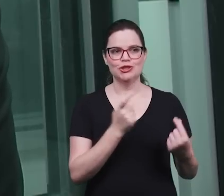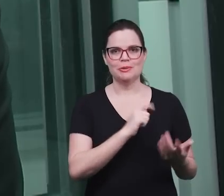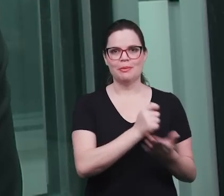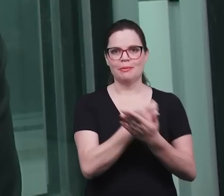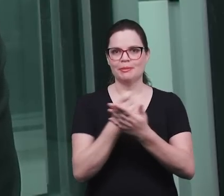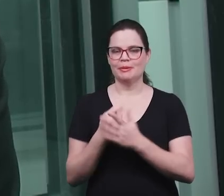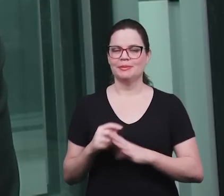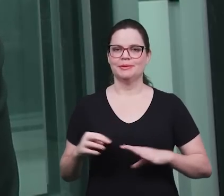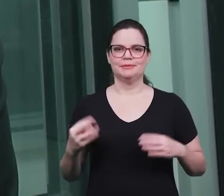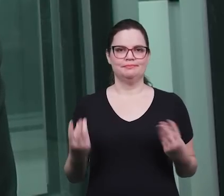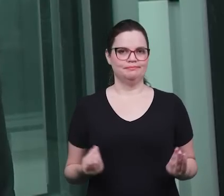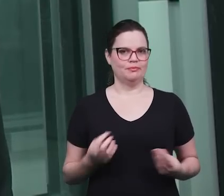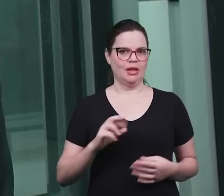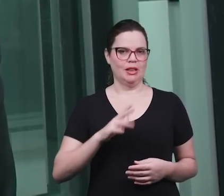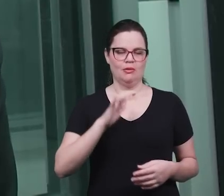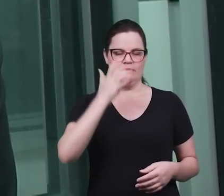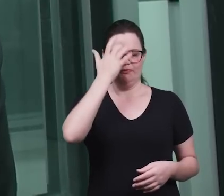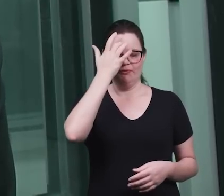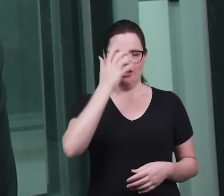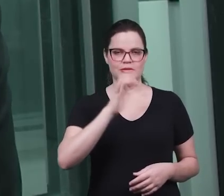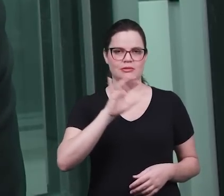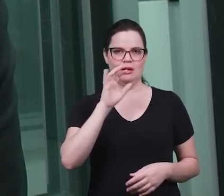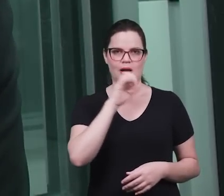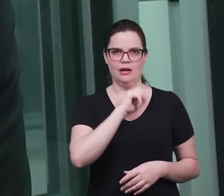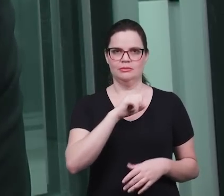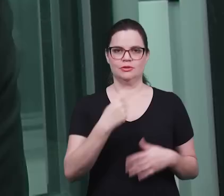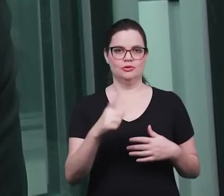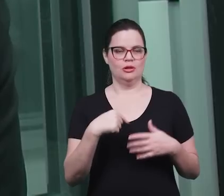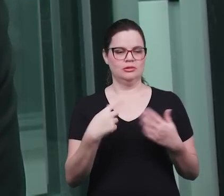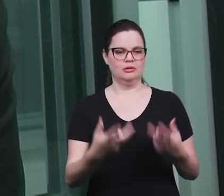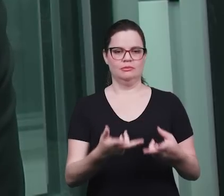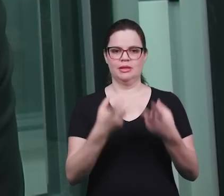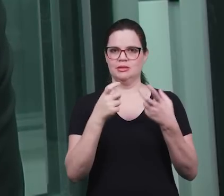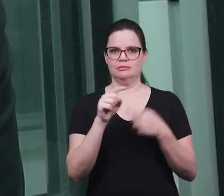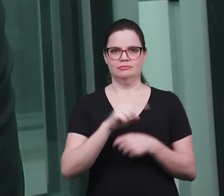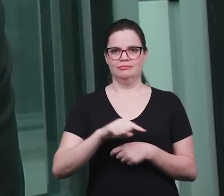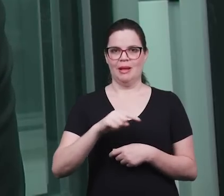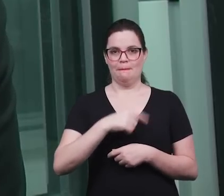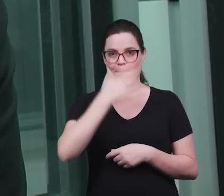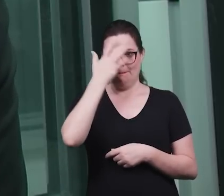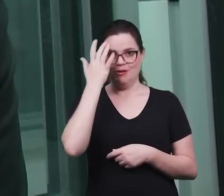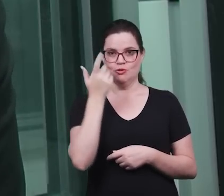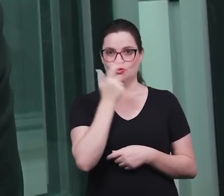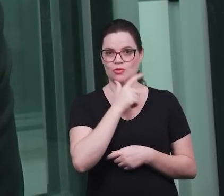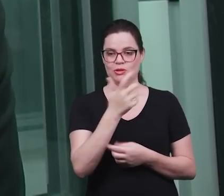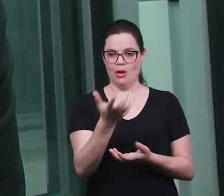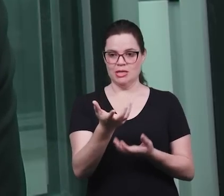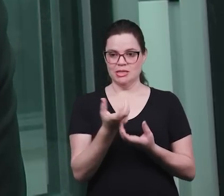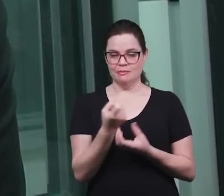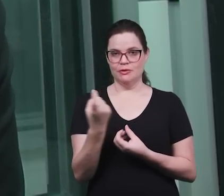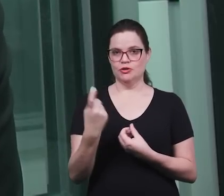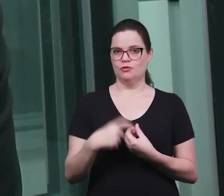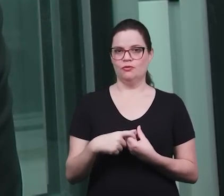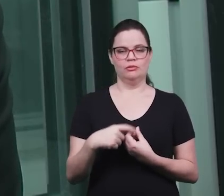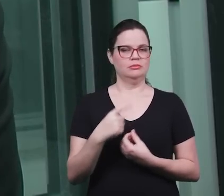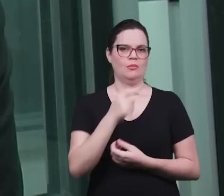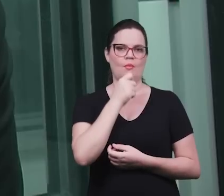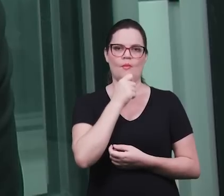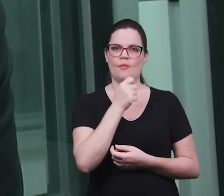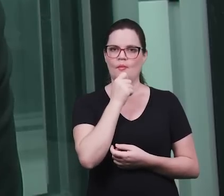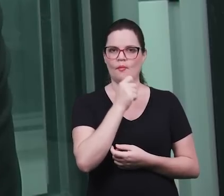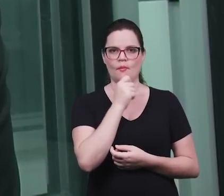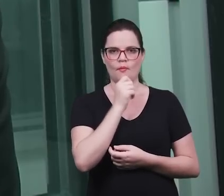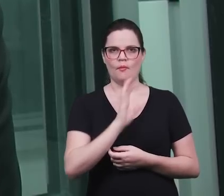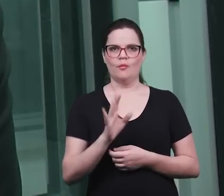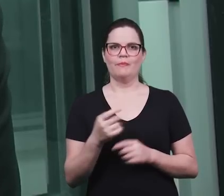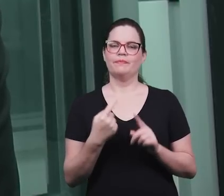Enfim, a gente não viu ninguém receber de volta do governo ainda, mas a gente tem ouvido muito a questão de